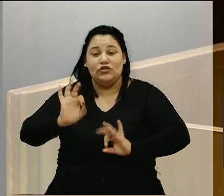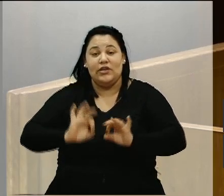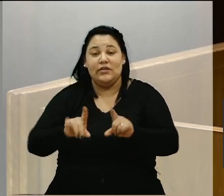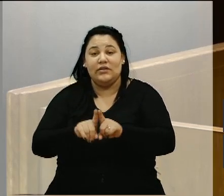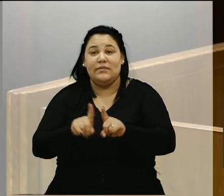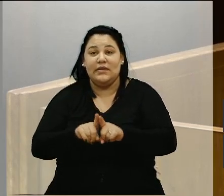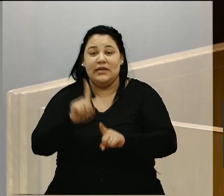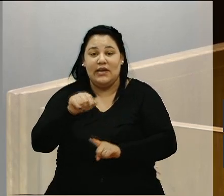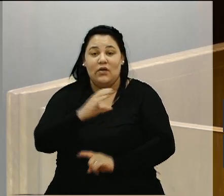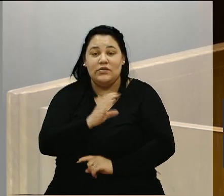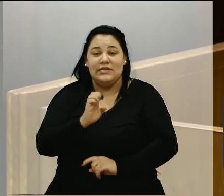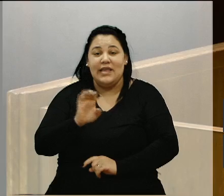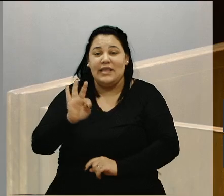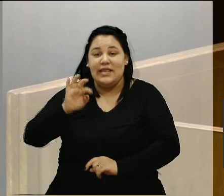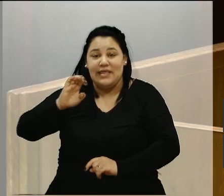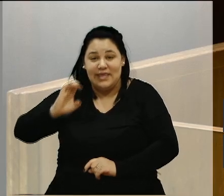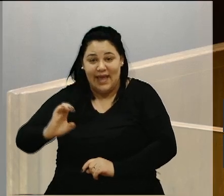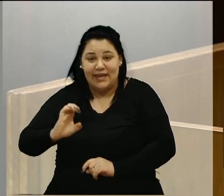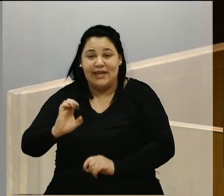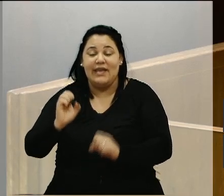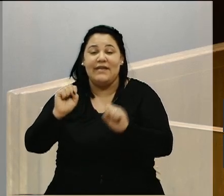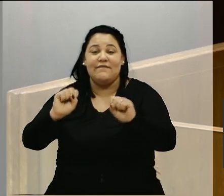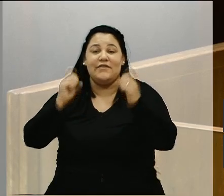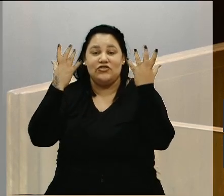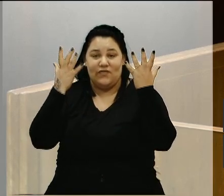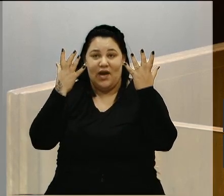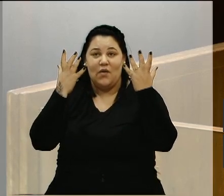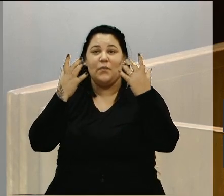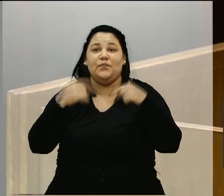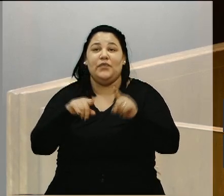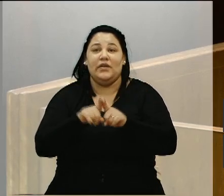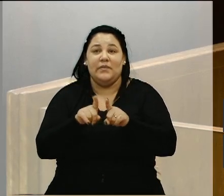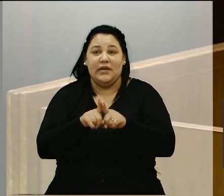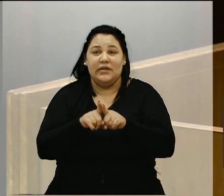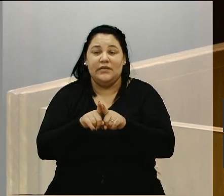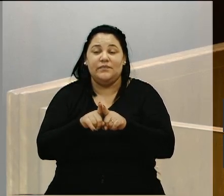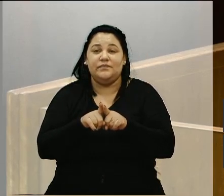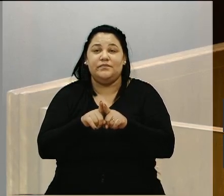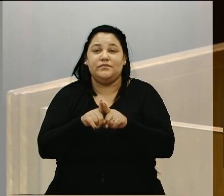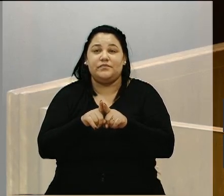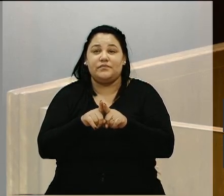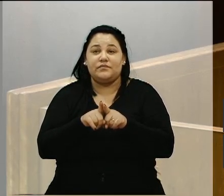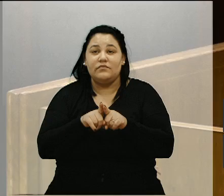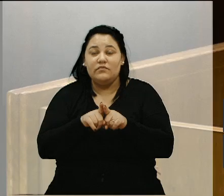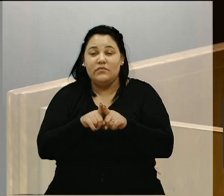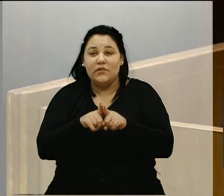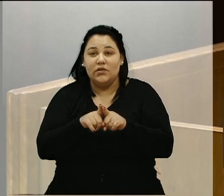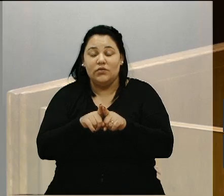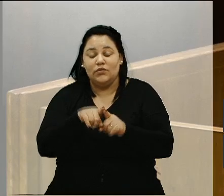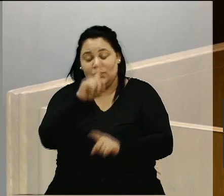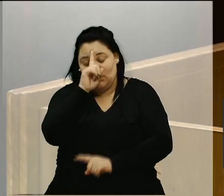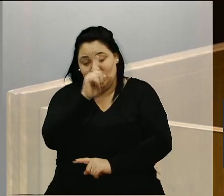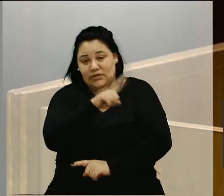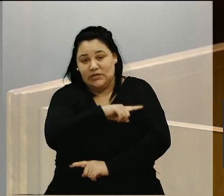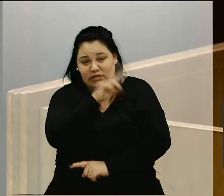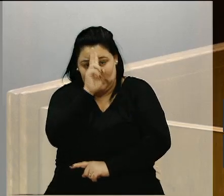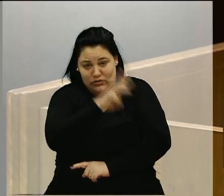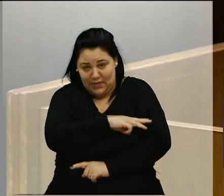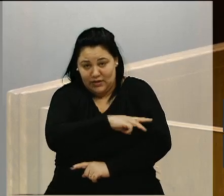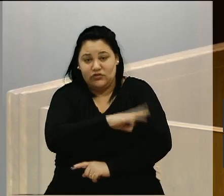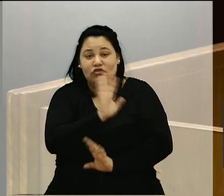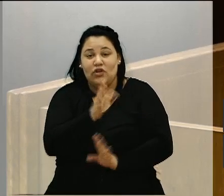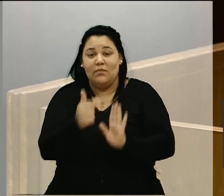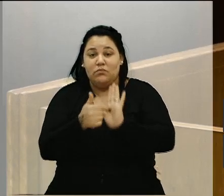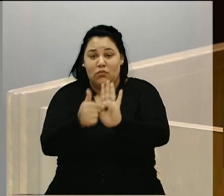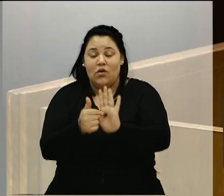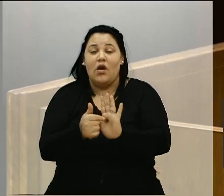o CETEC Festival, que é um festival de teatro do CETEC Ensino Médio, que vem se destacando muito. Inclusive, esse ano,